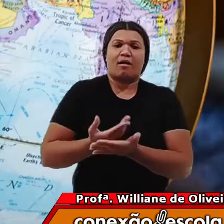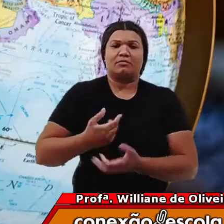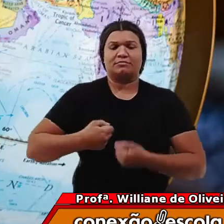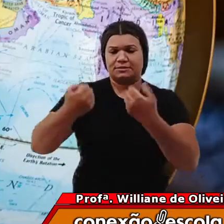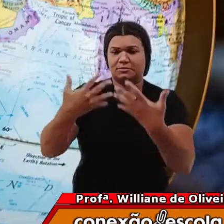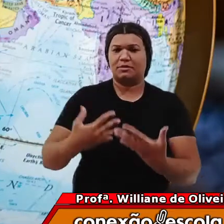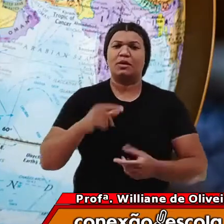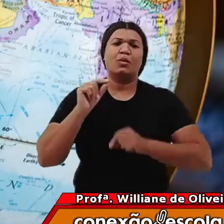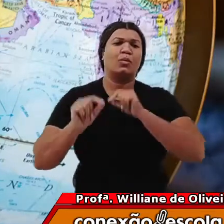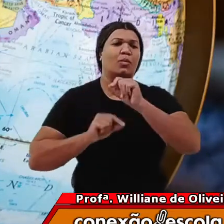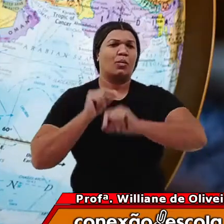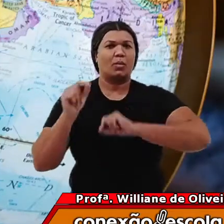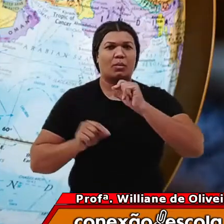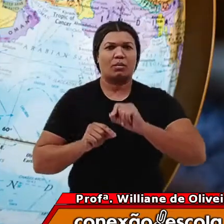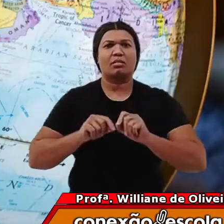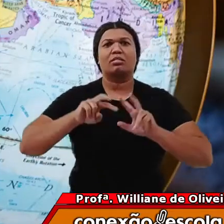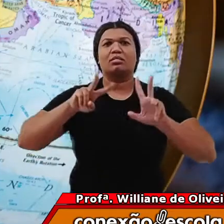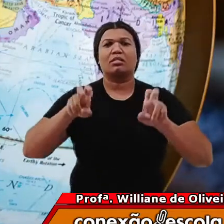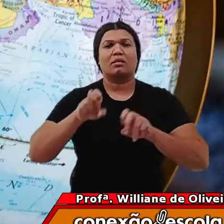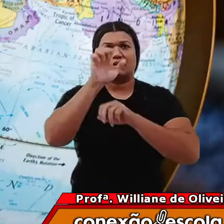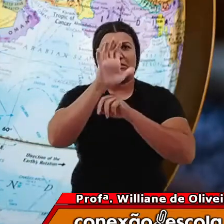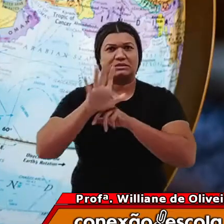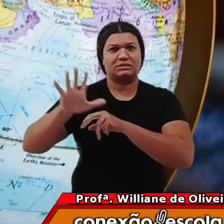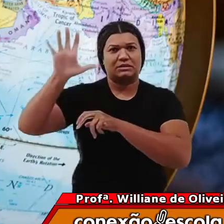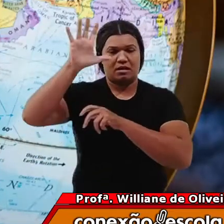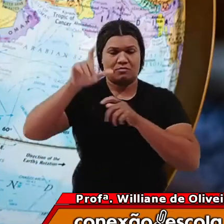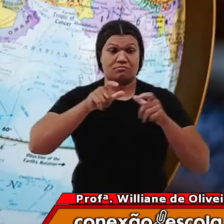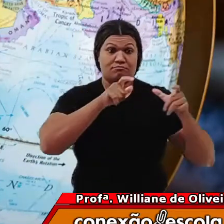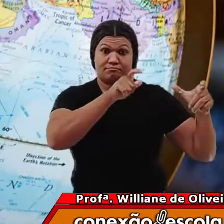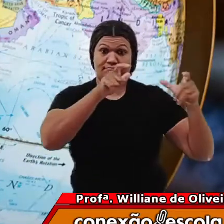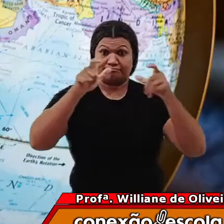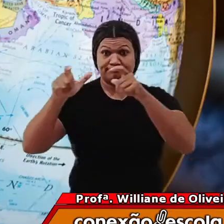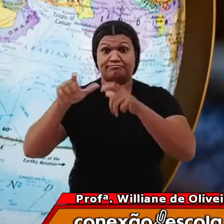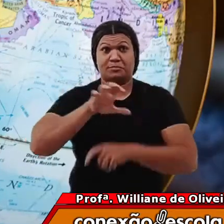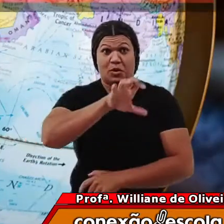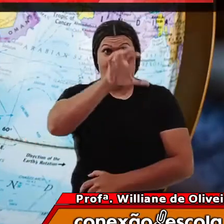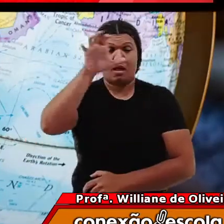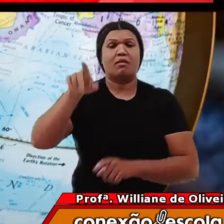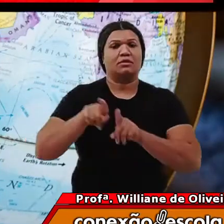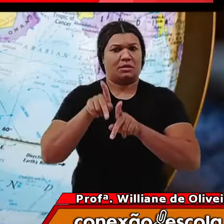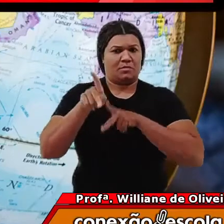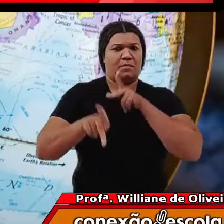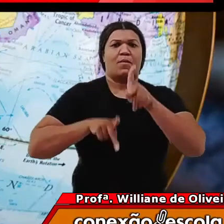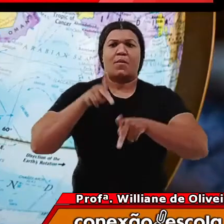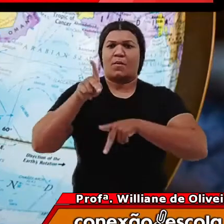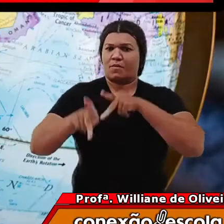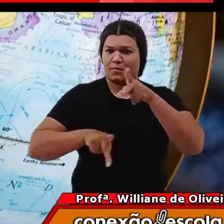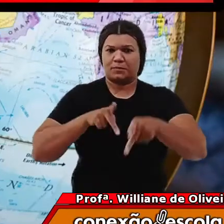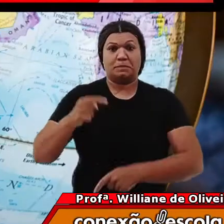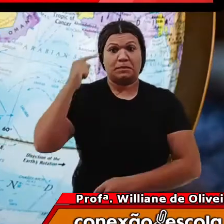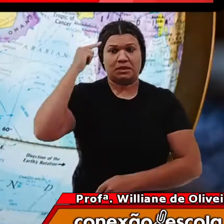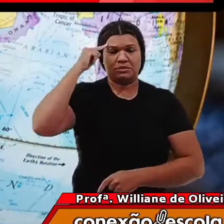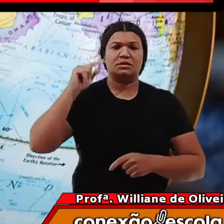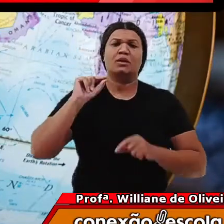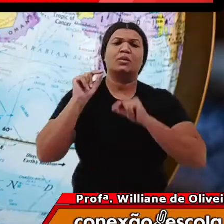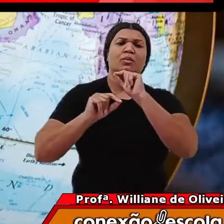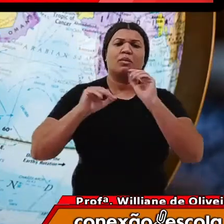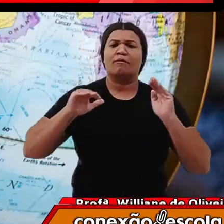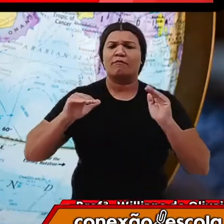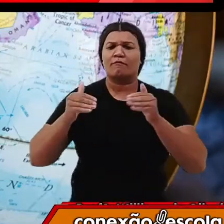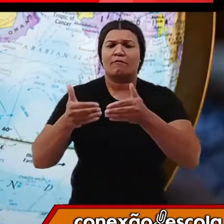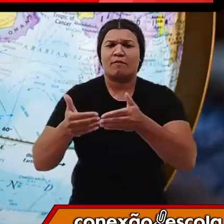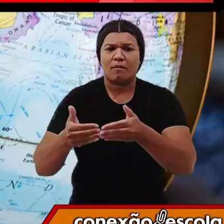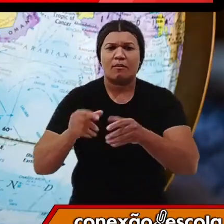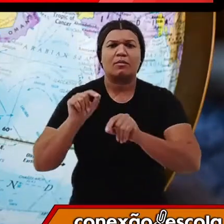falar sobre Estado, território e povo, levando em consideração a